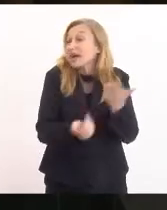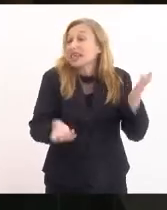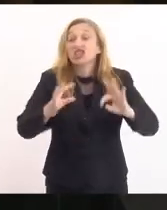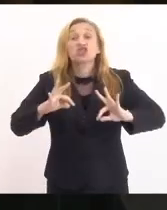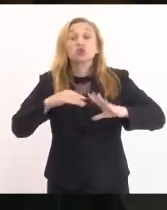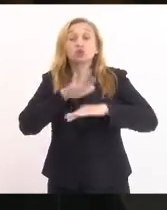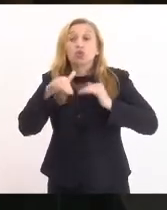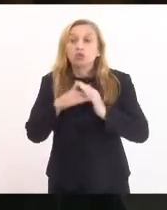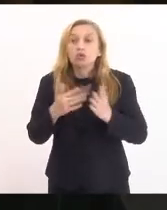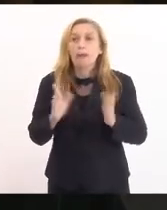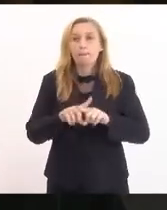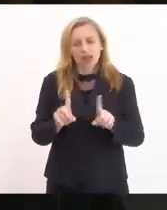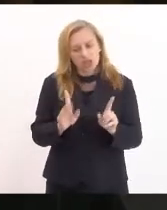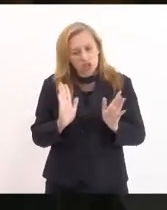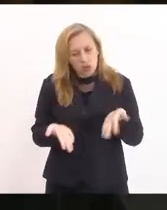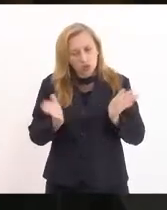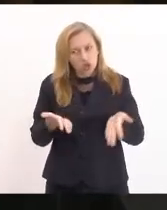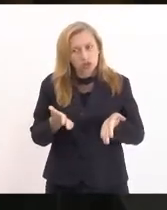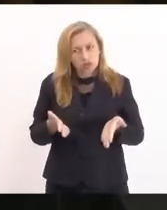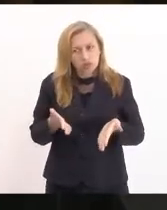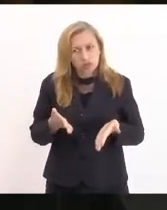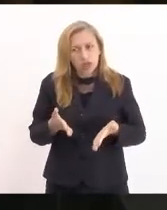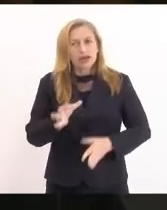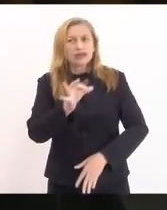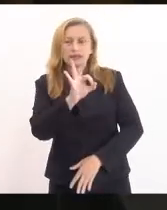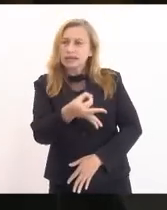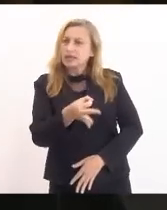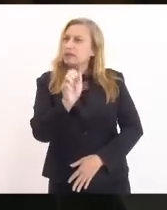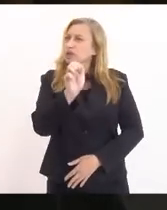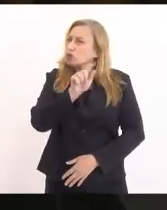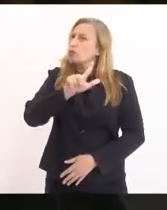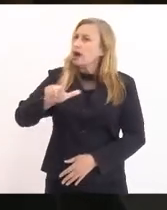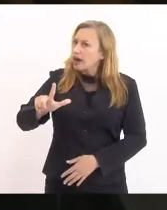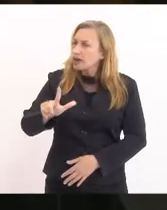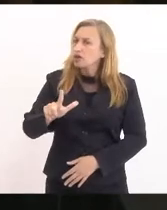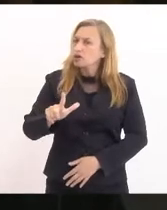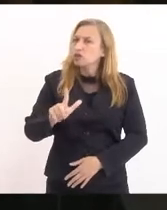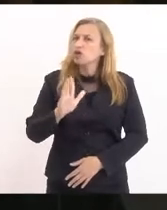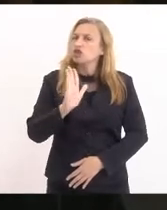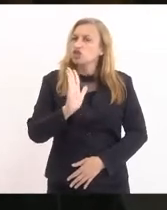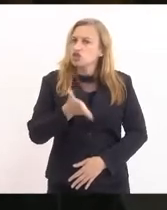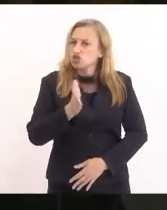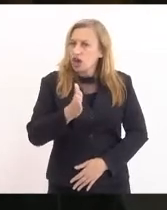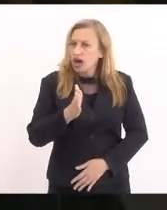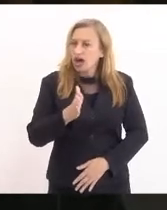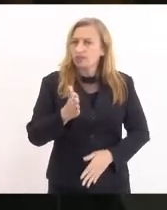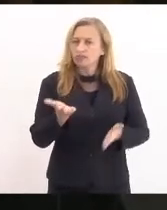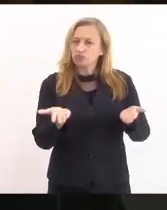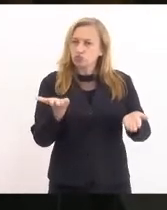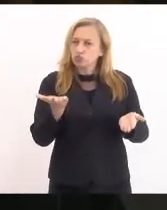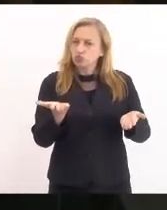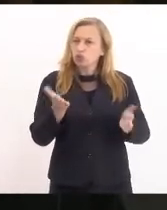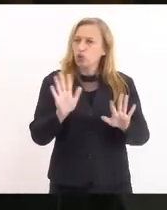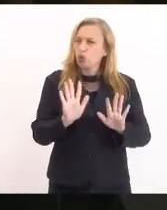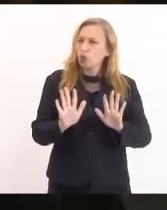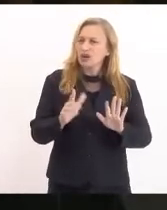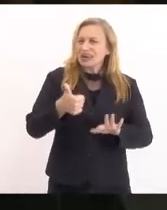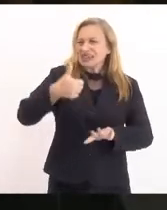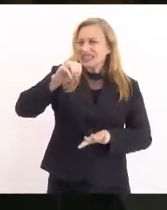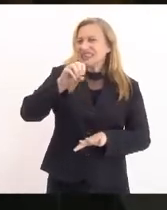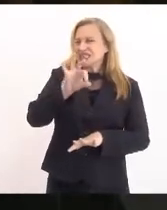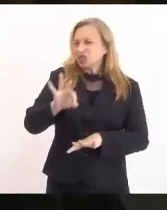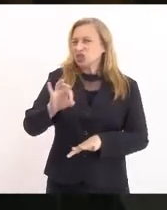Mas hoje, concretamente, o barril já oscila no entorno dos 100